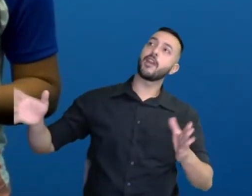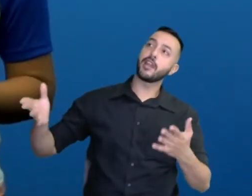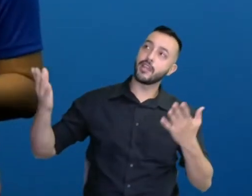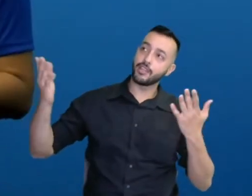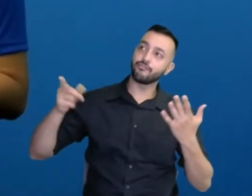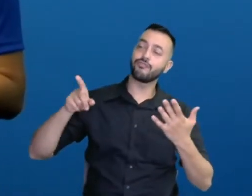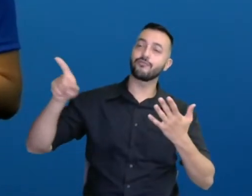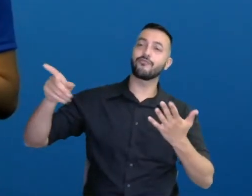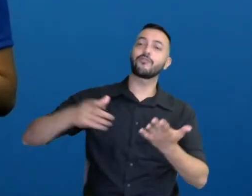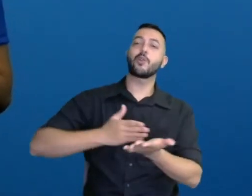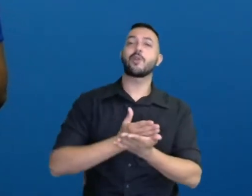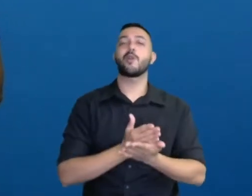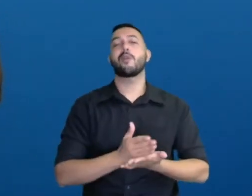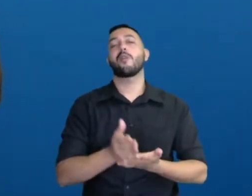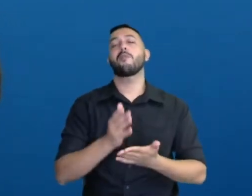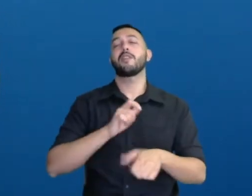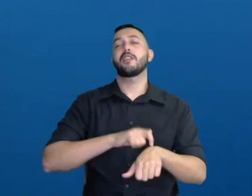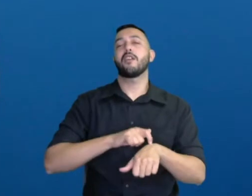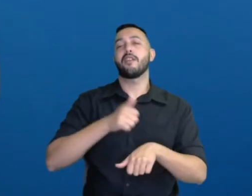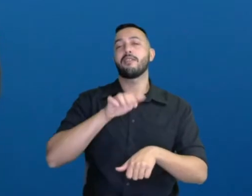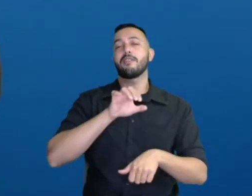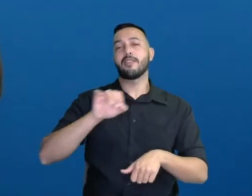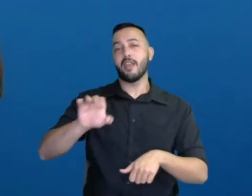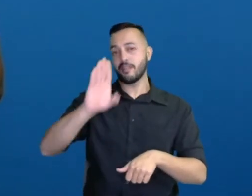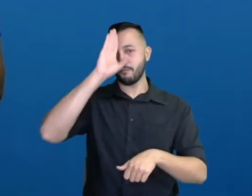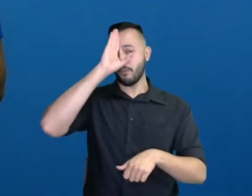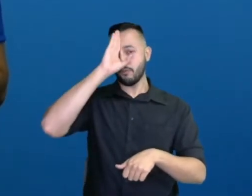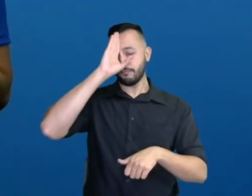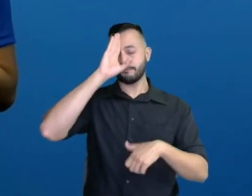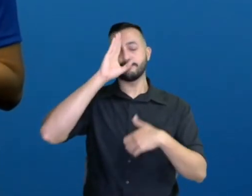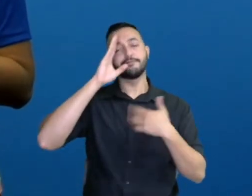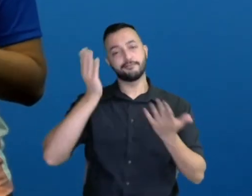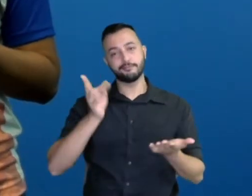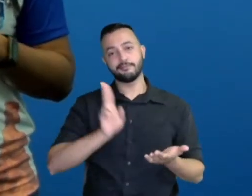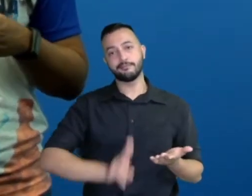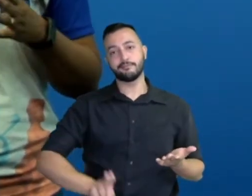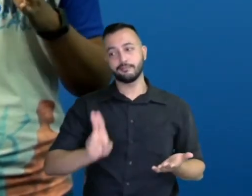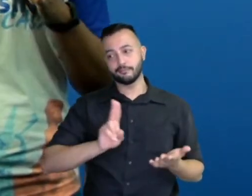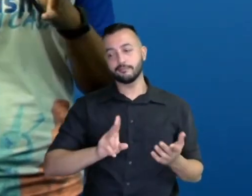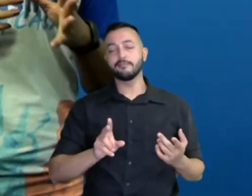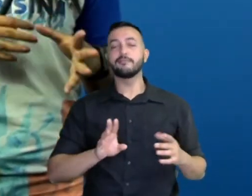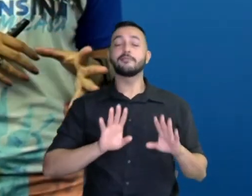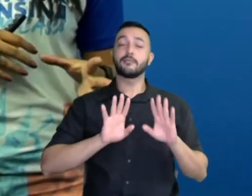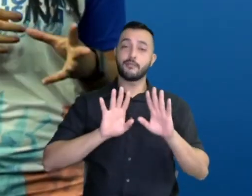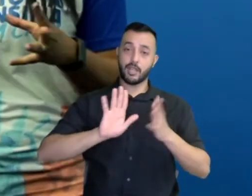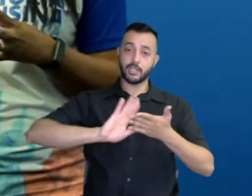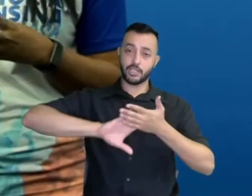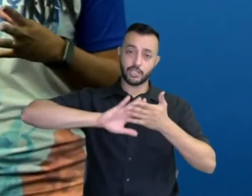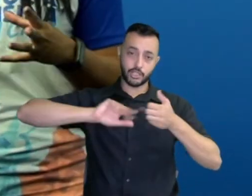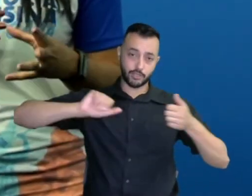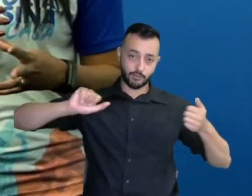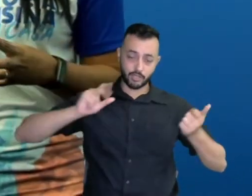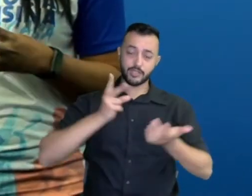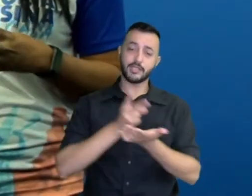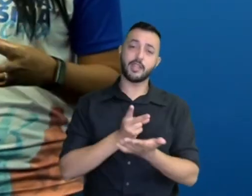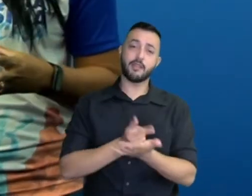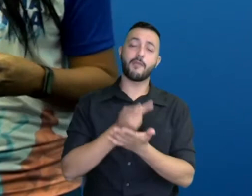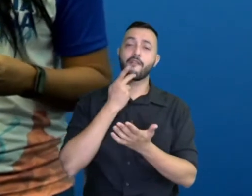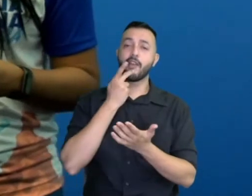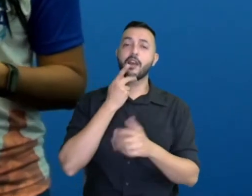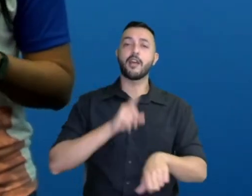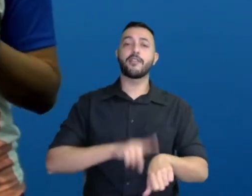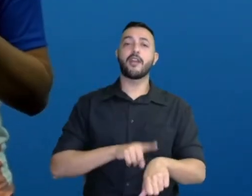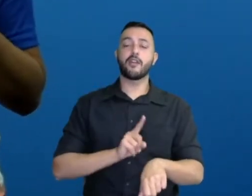começar às 10 em ponto, aí a gente usa, certo? Mas em espanhol, sempre que a gente for falar